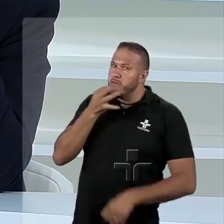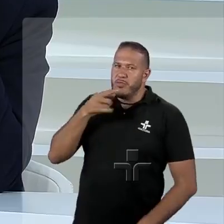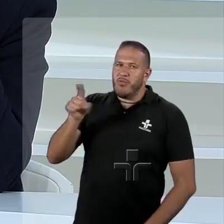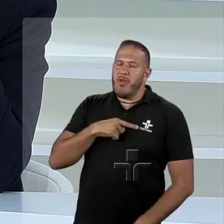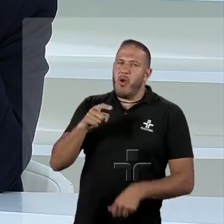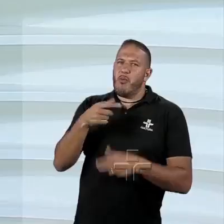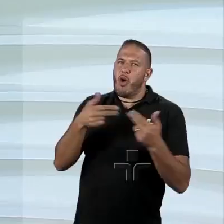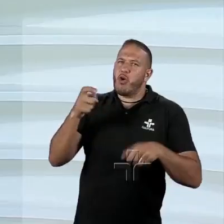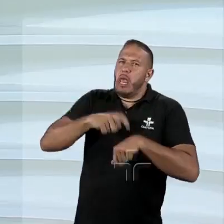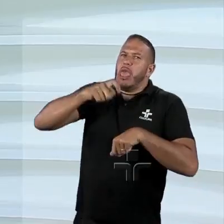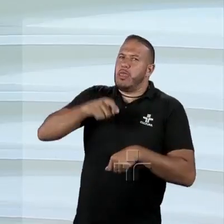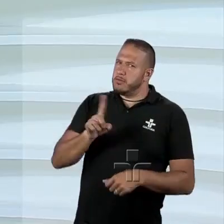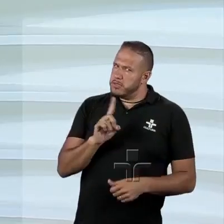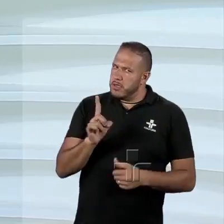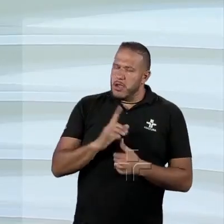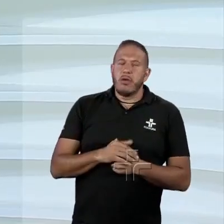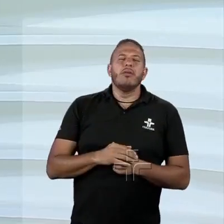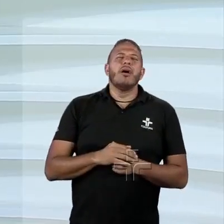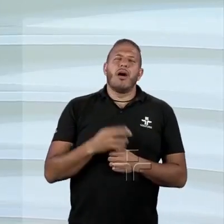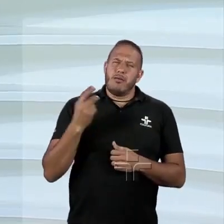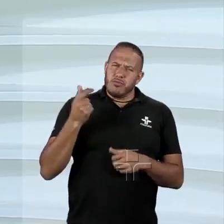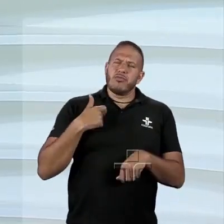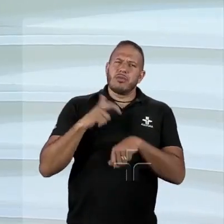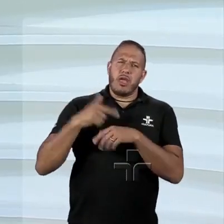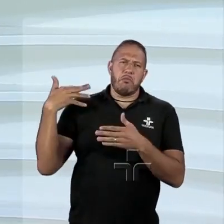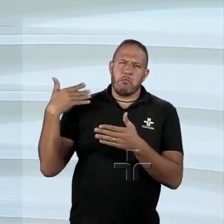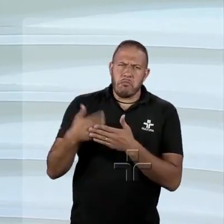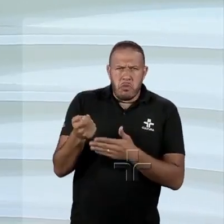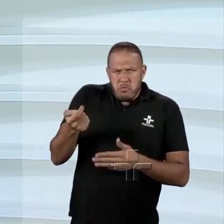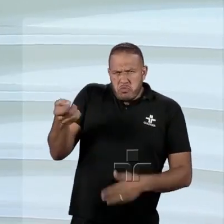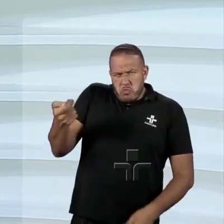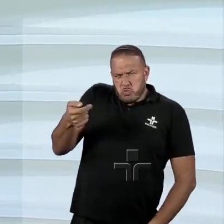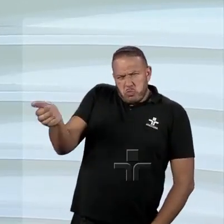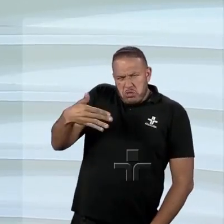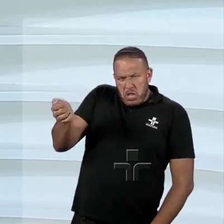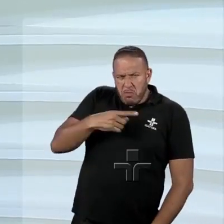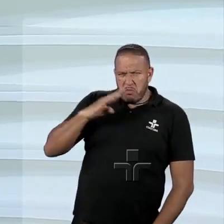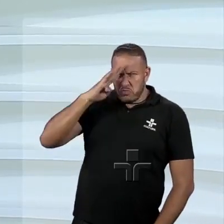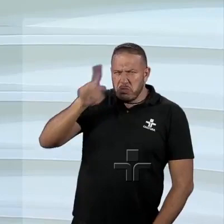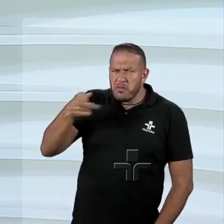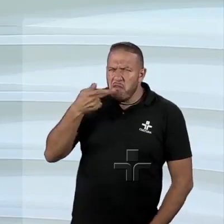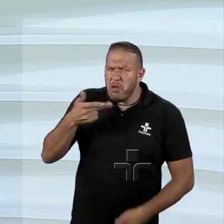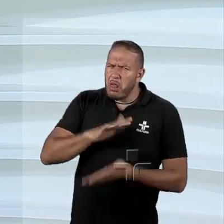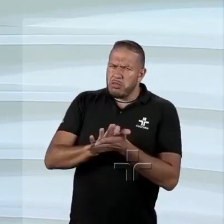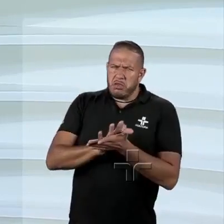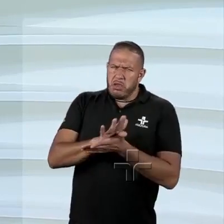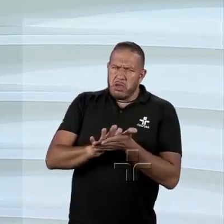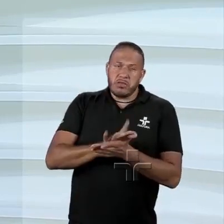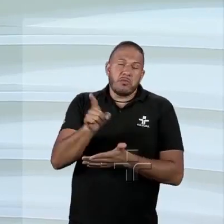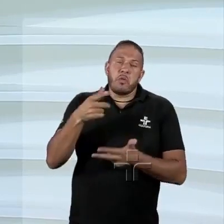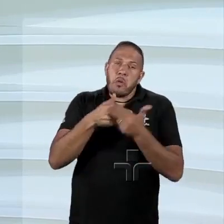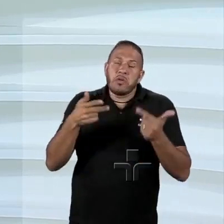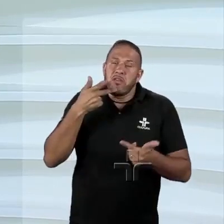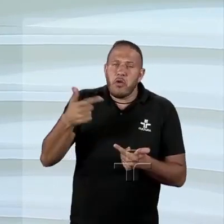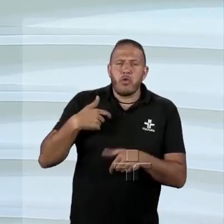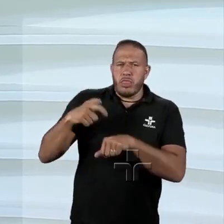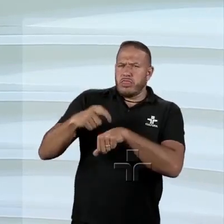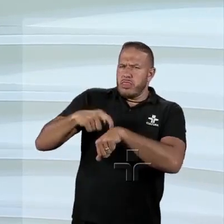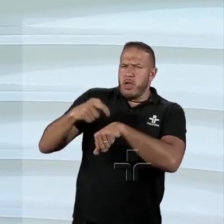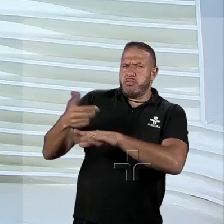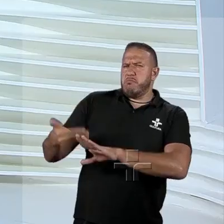coisa... Algumas há muito tempo. Recentemente, eu não ouvi nenhuma declaração dele nesse sentido. São declarações de tempo